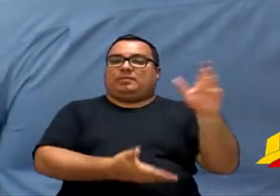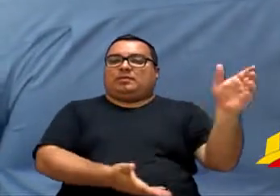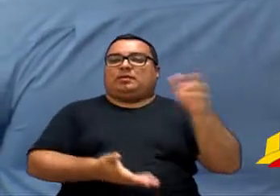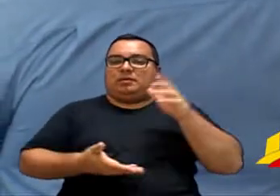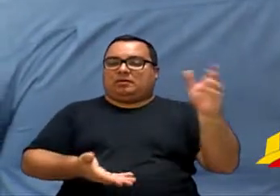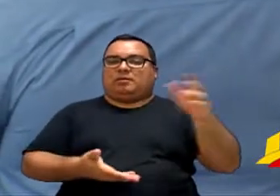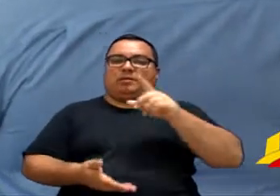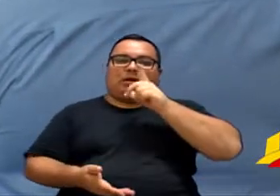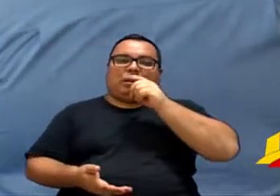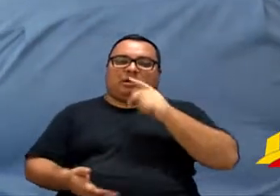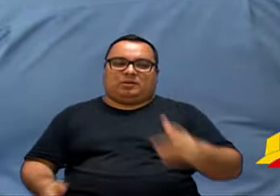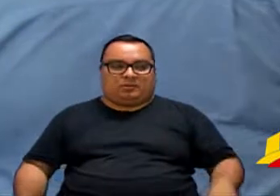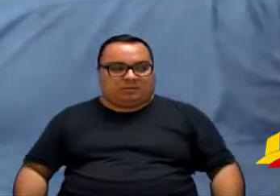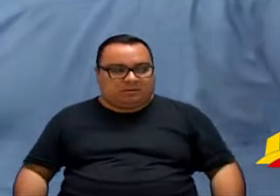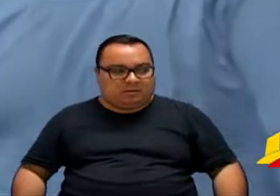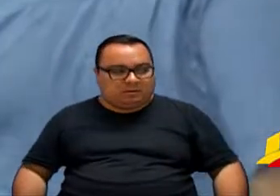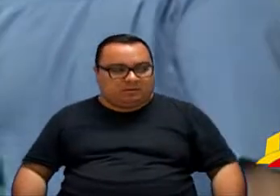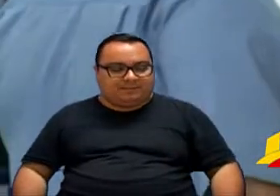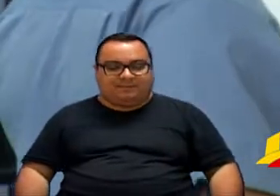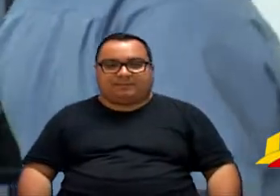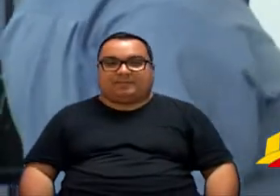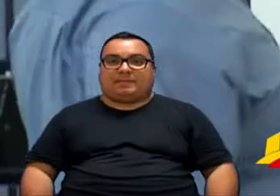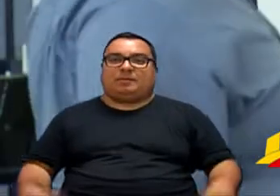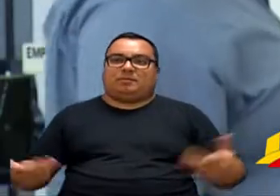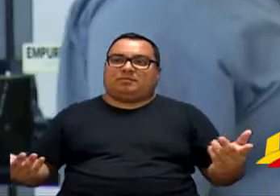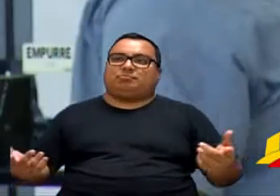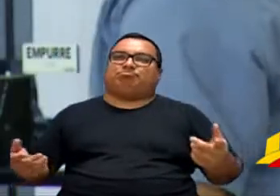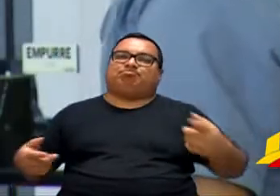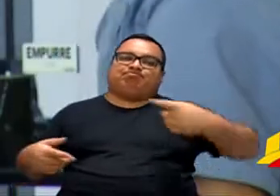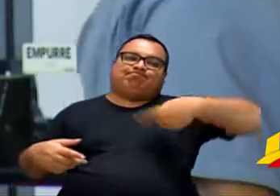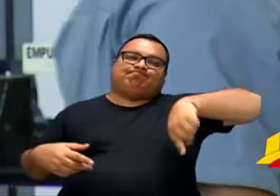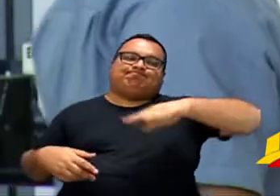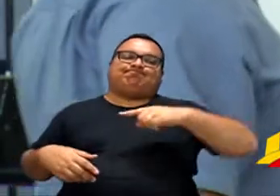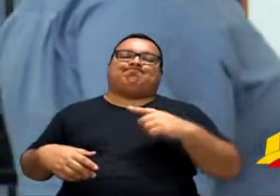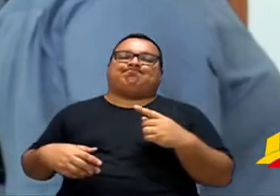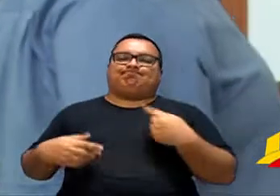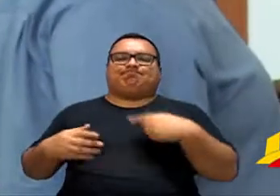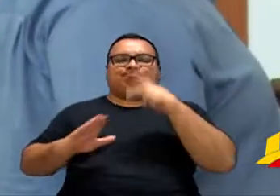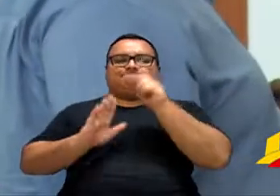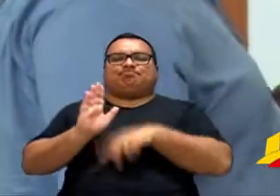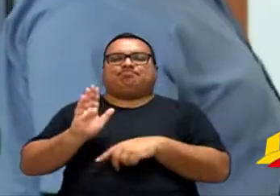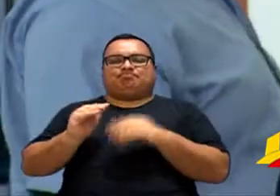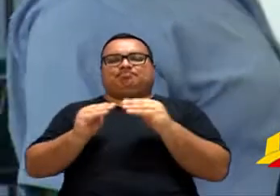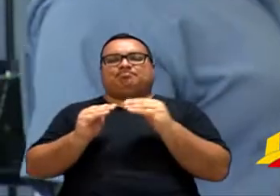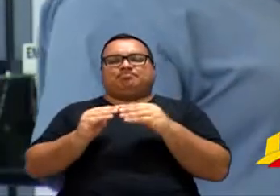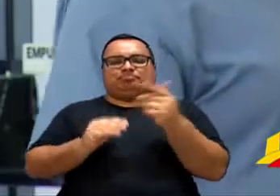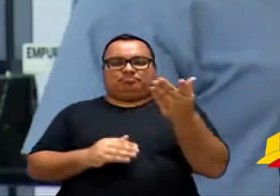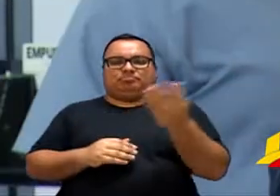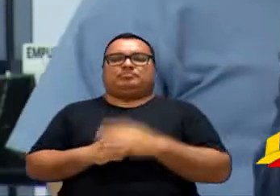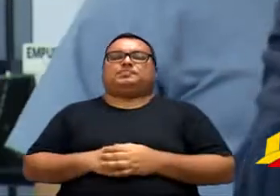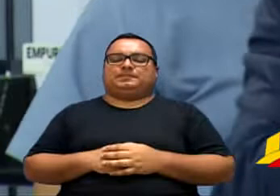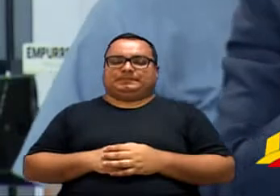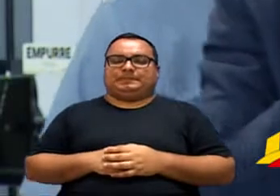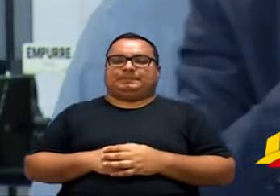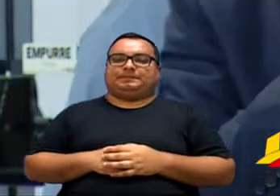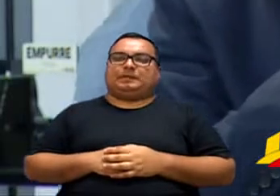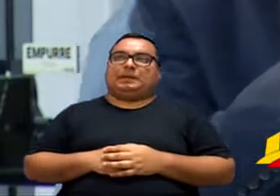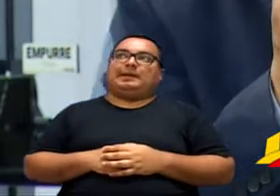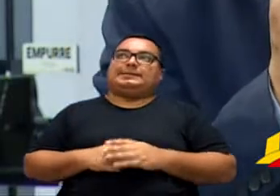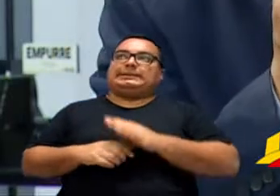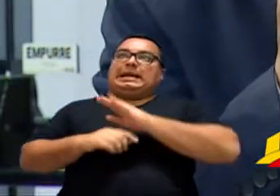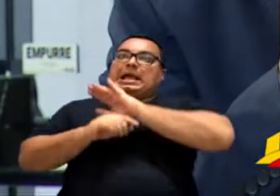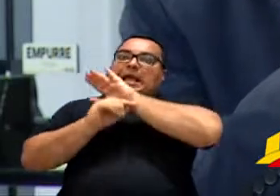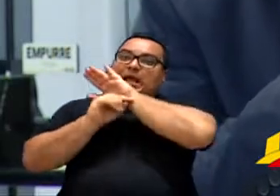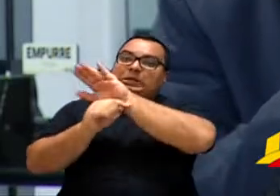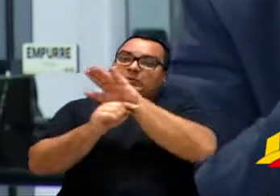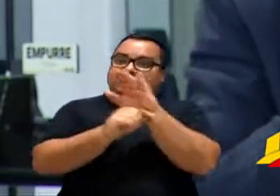passar é a necessidade de tomar uma água descendo Então acho que o seu projeto ele é um projeto não sei de que forma vai conseguir atender